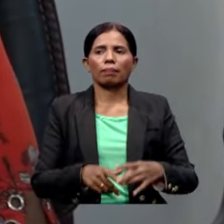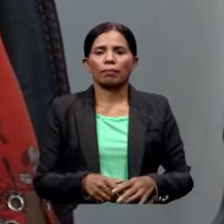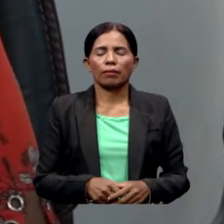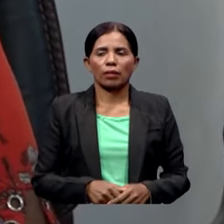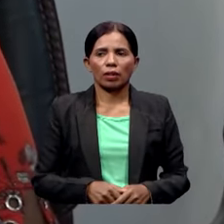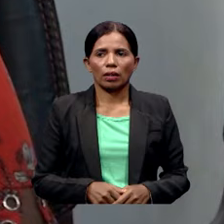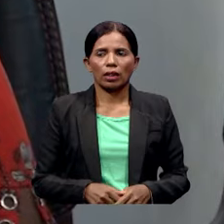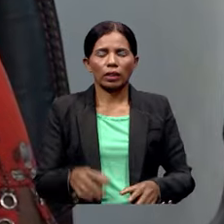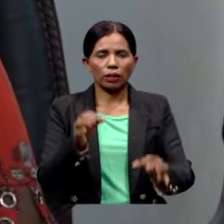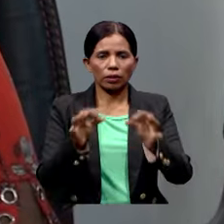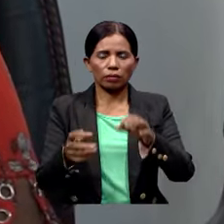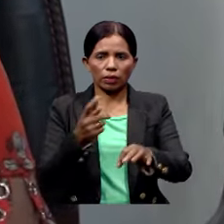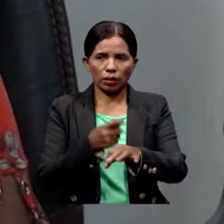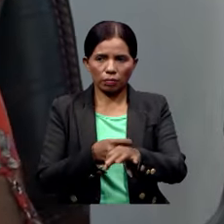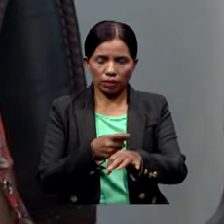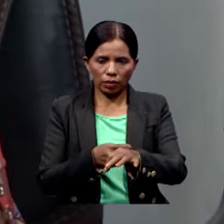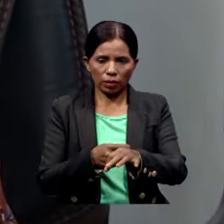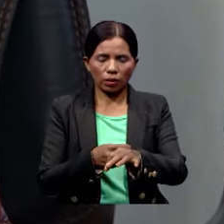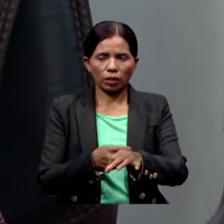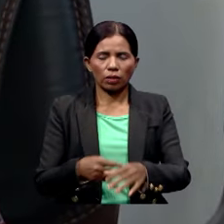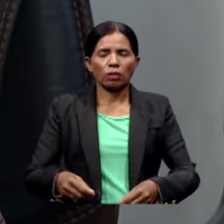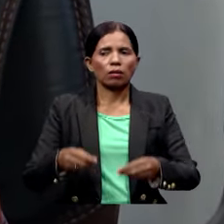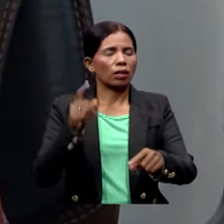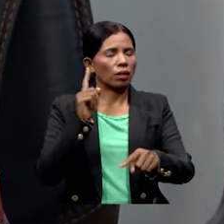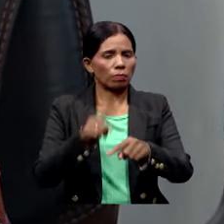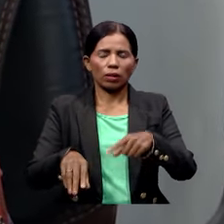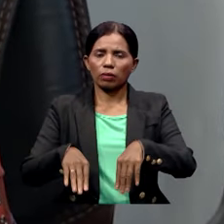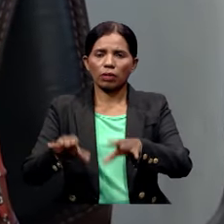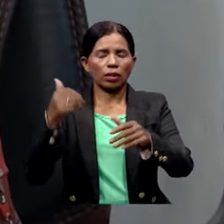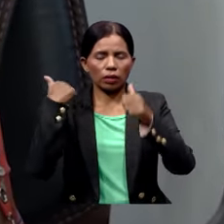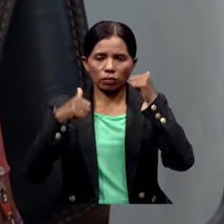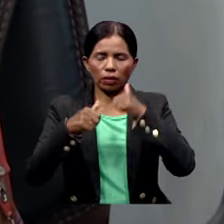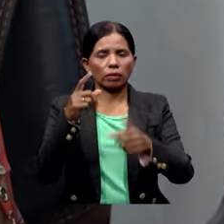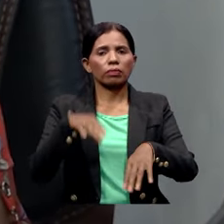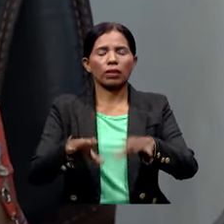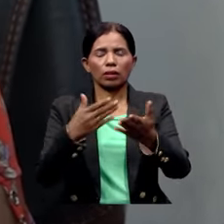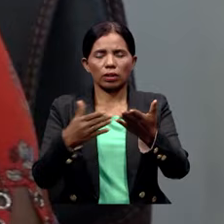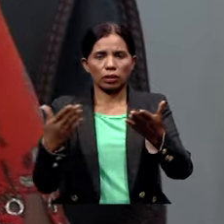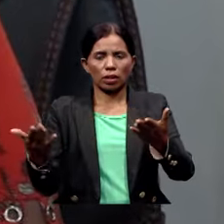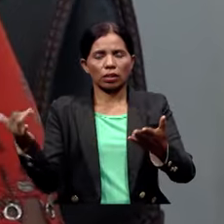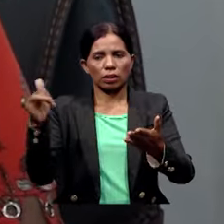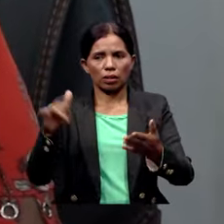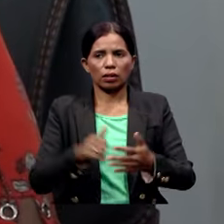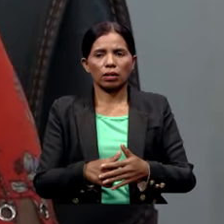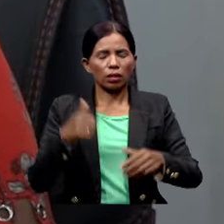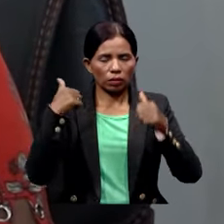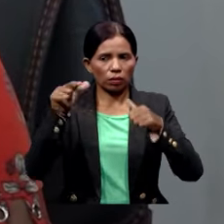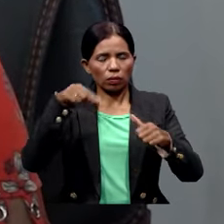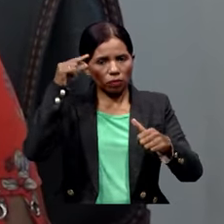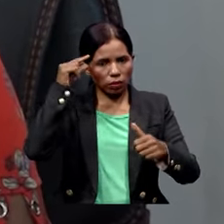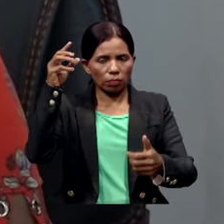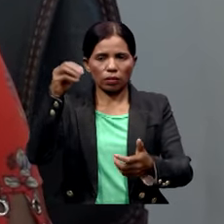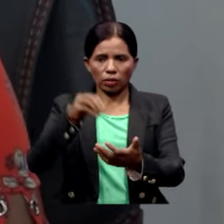proíbe, mesmo que temporário, ne proíbe tebes la bele halo atividades saída de. A não ser atividades ne governo ma